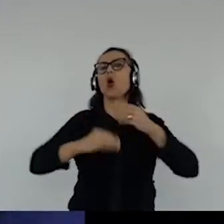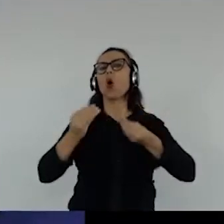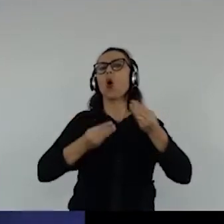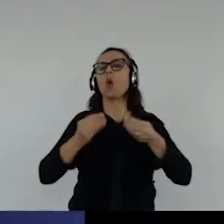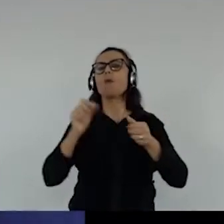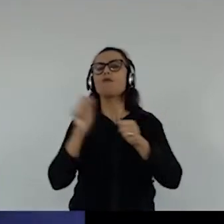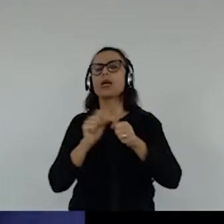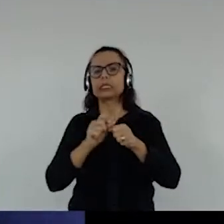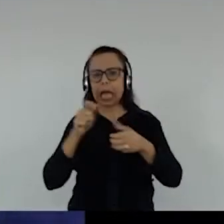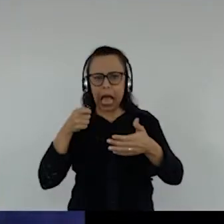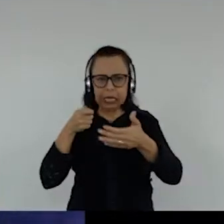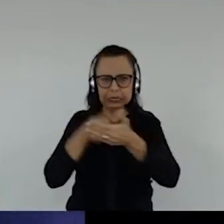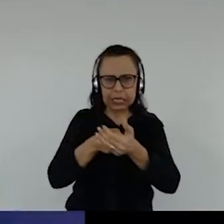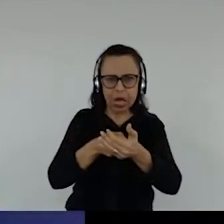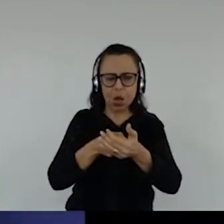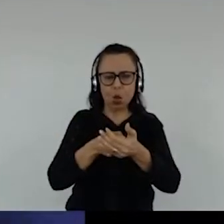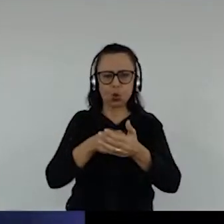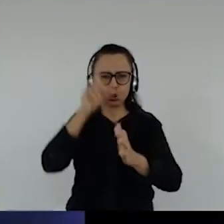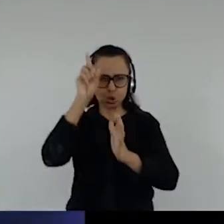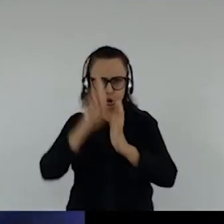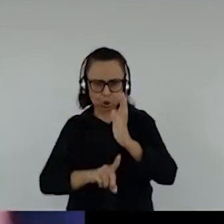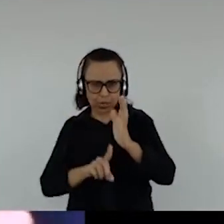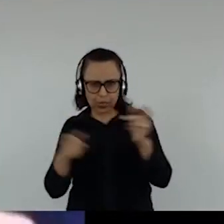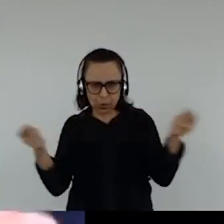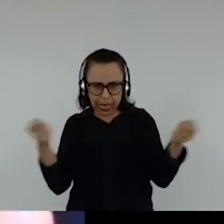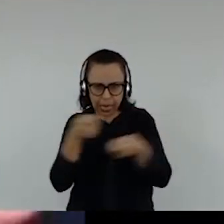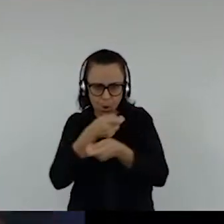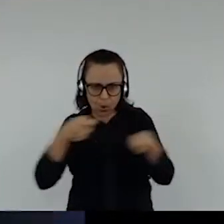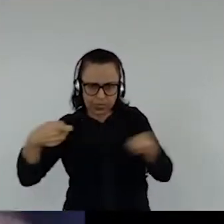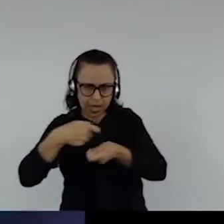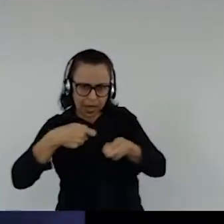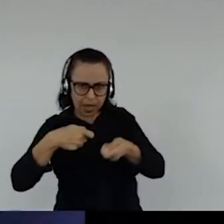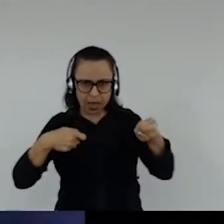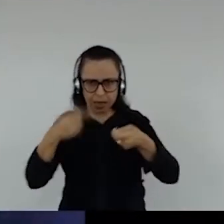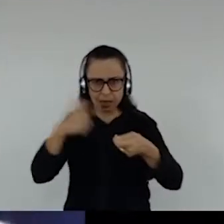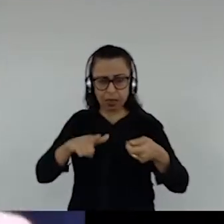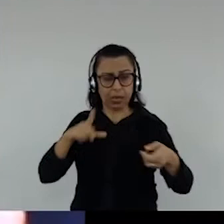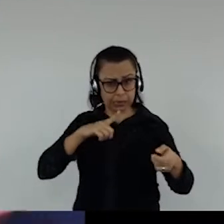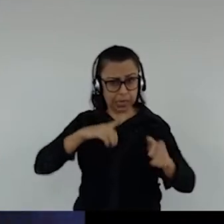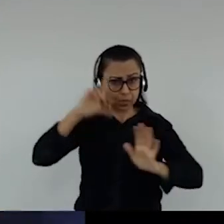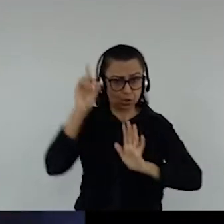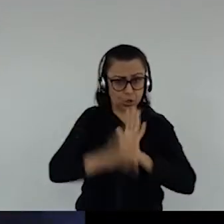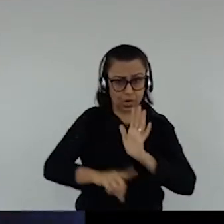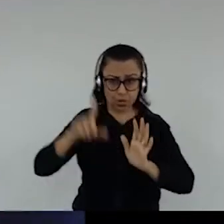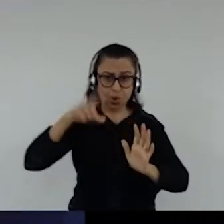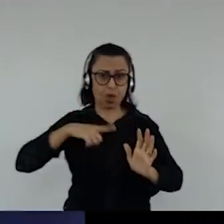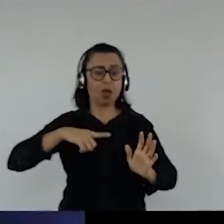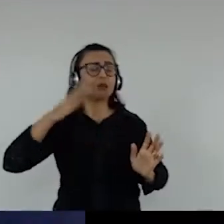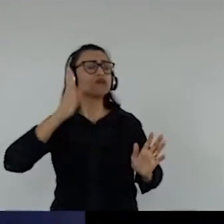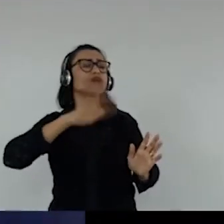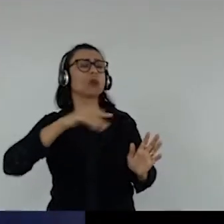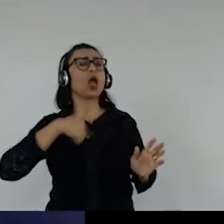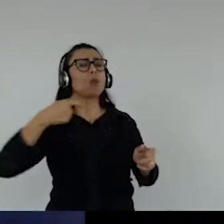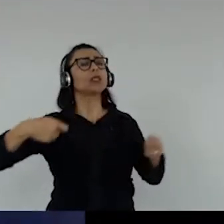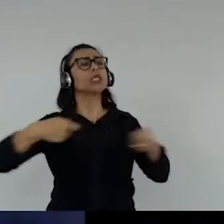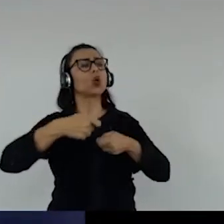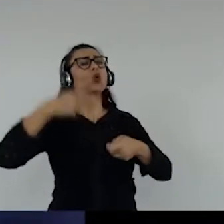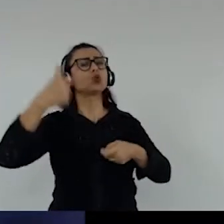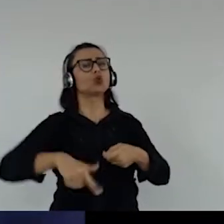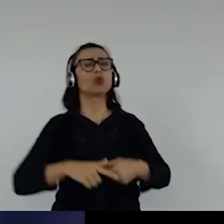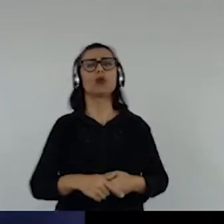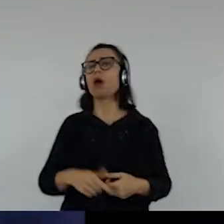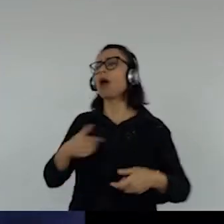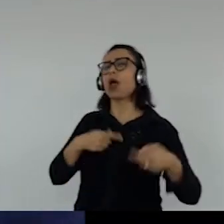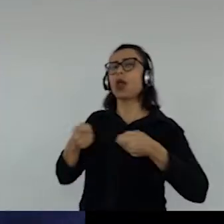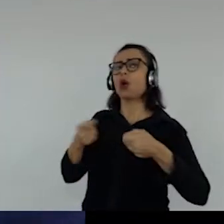execução específica desse direito de negociar? Porque se há um dever, se há o direito de renegociar de um lado e temos o dever de renegociar